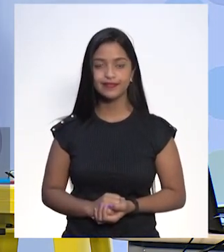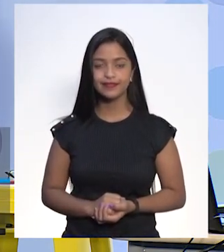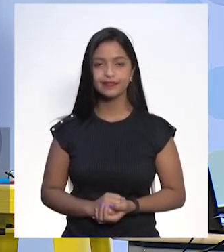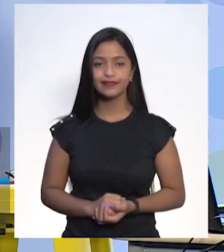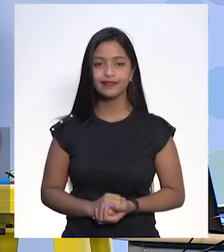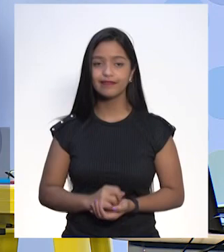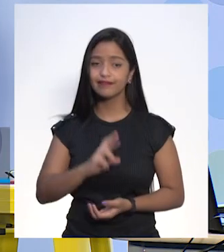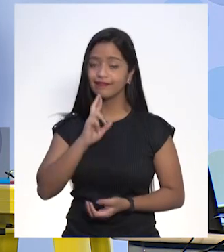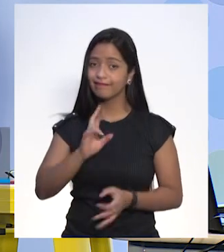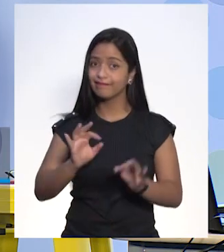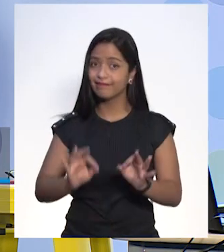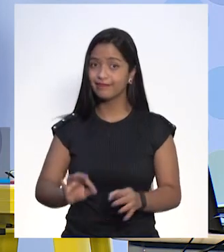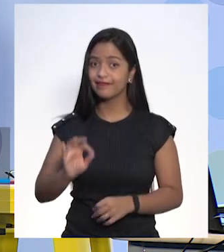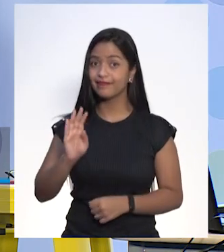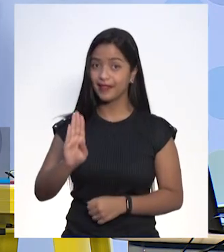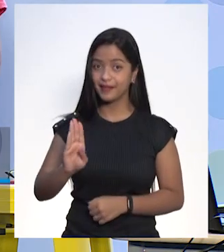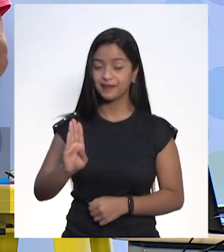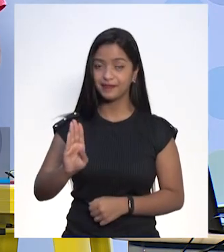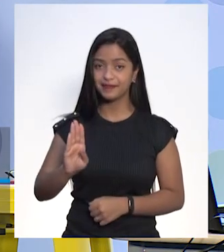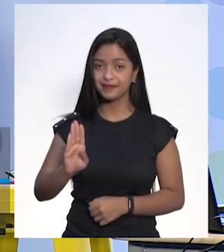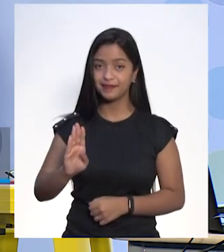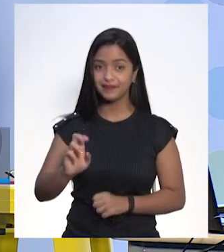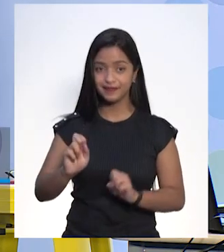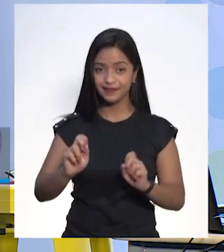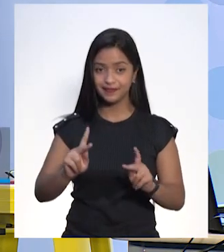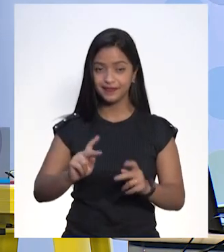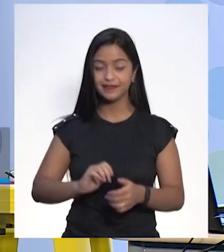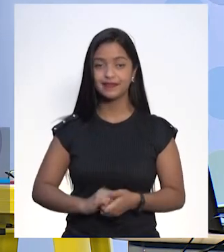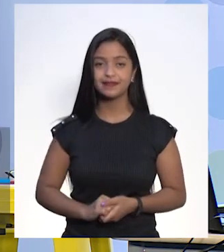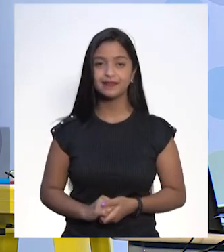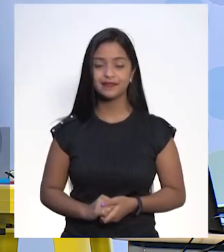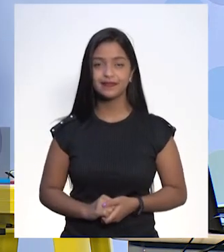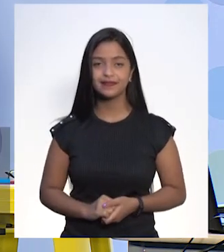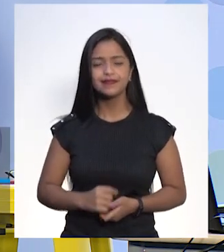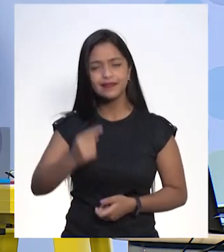É a B. Tá? É um hexágono. E aí o que acontece?